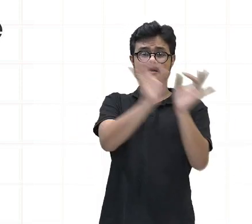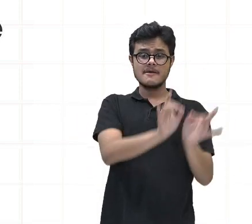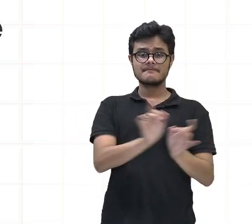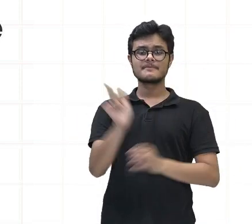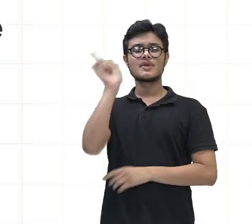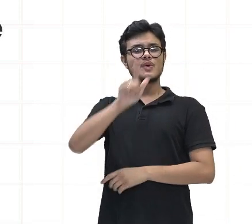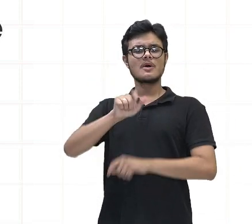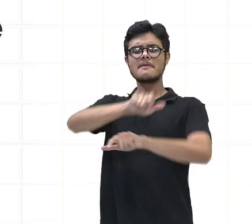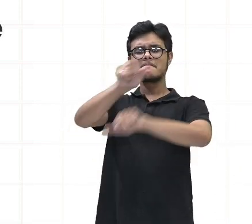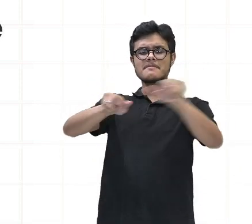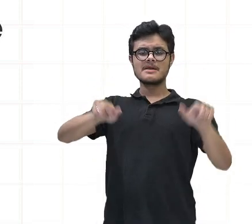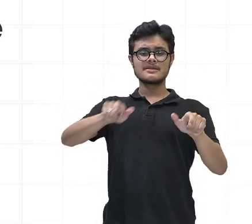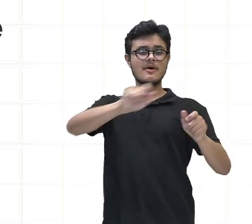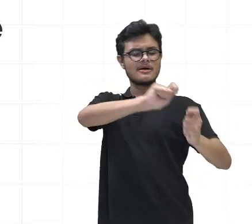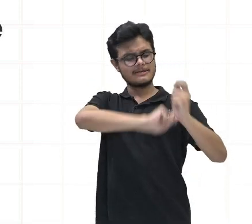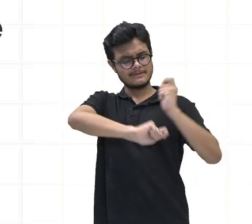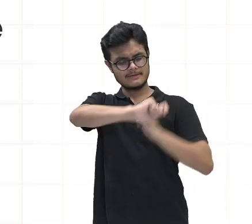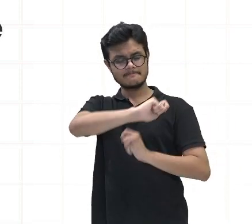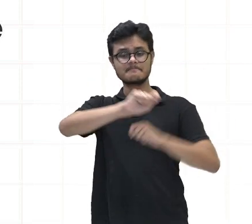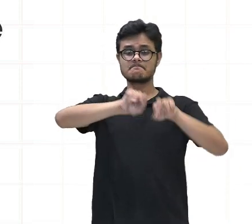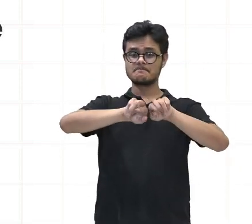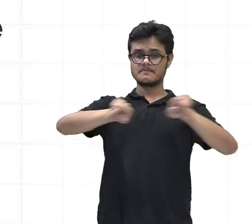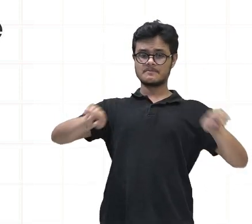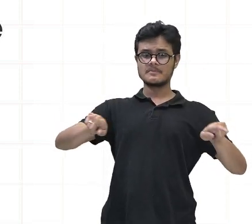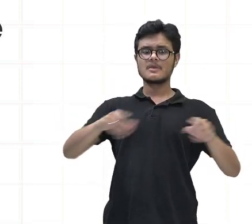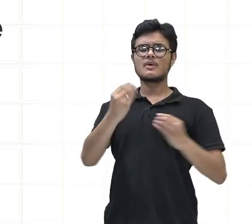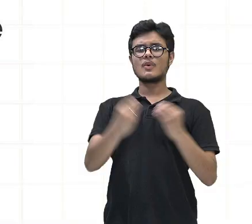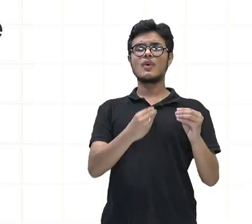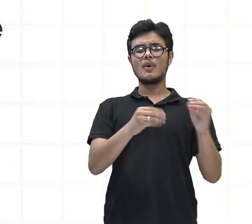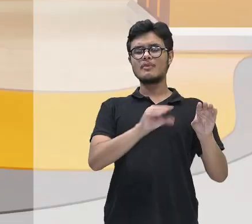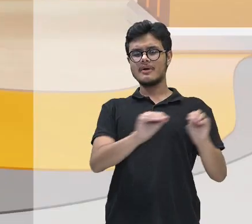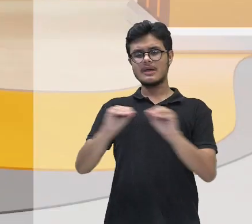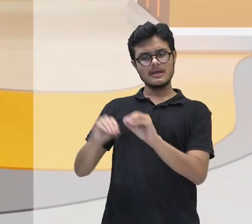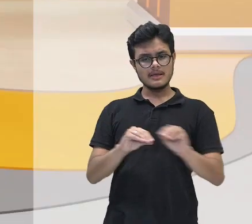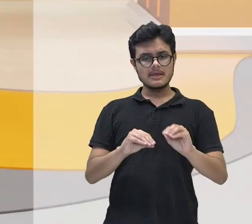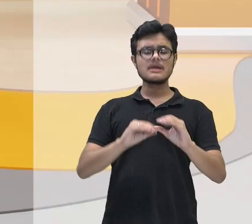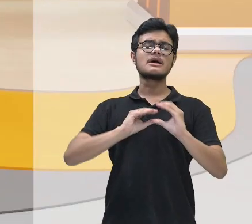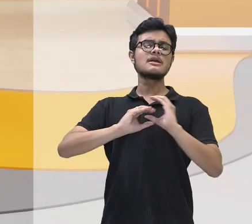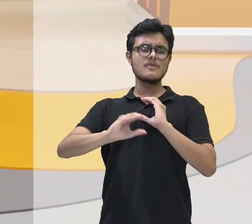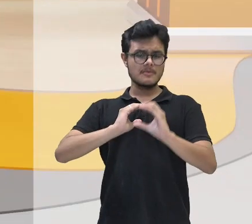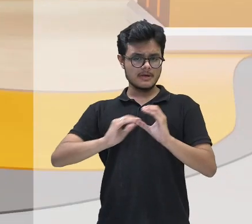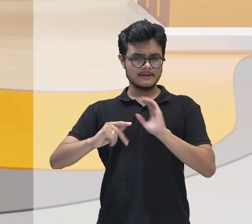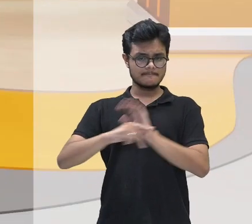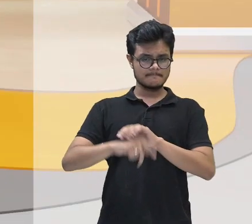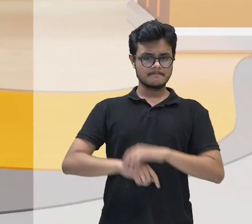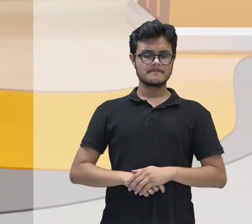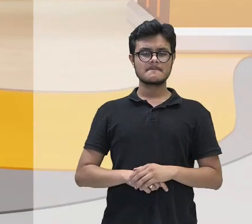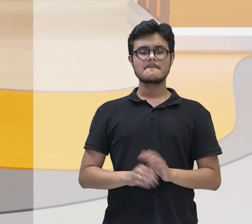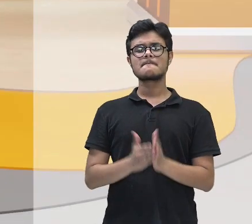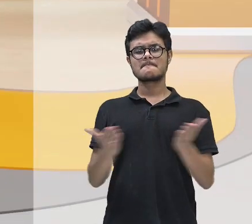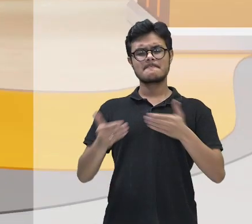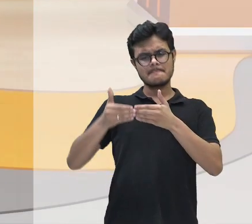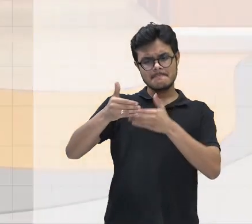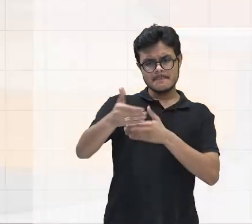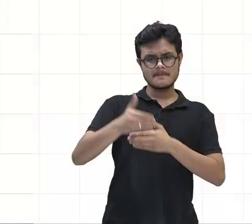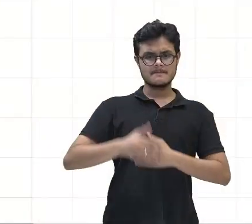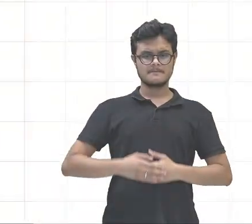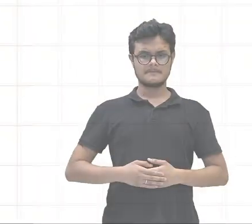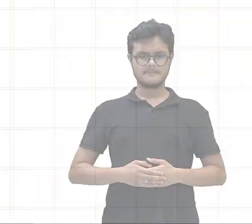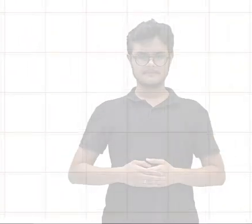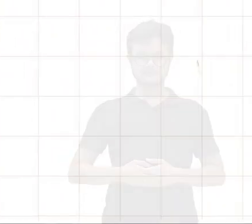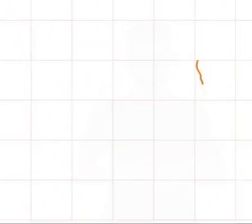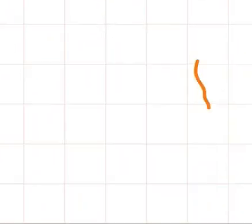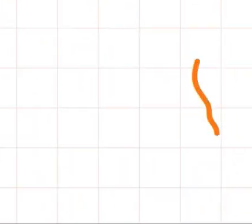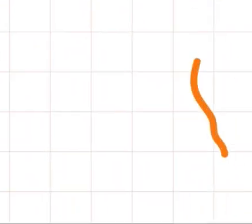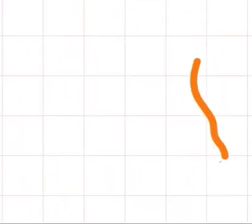população economia vias de transporte e comunicação então seguiremos para a nossa